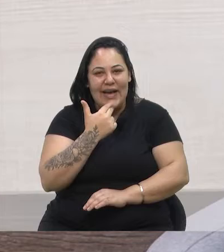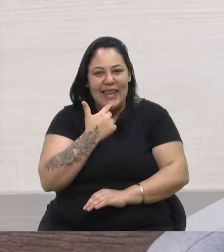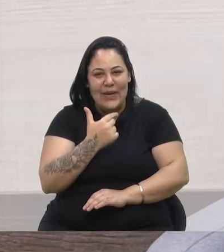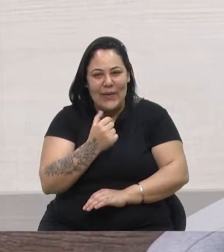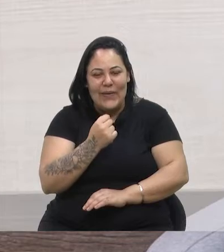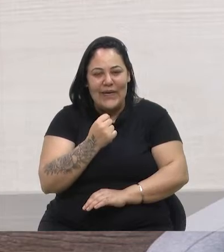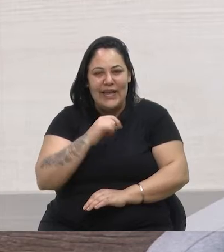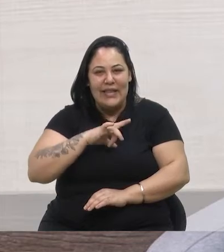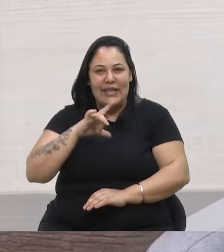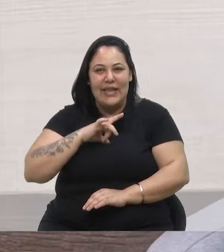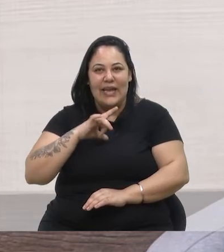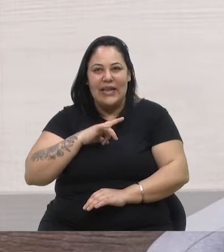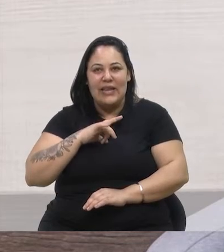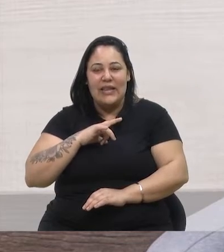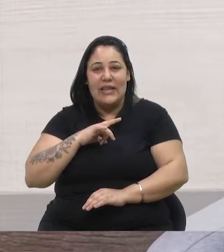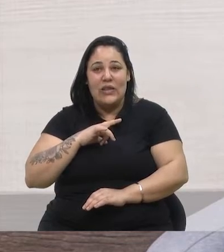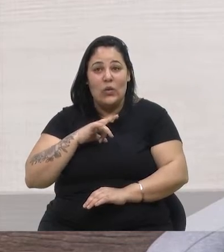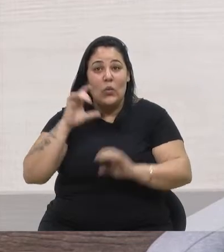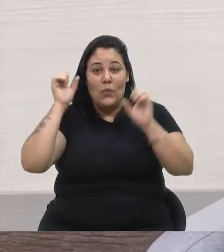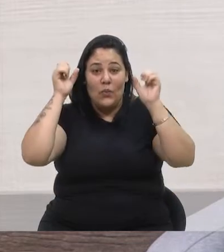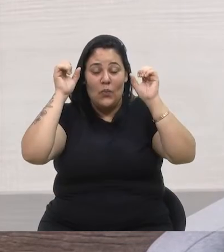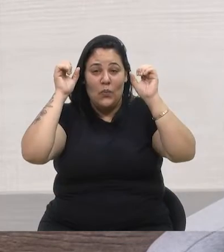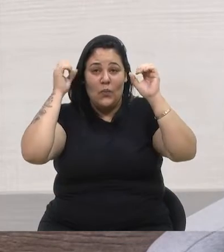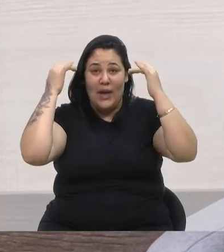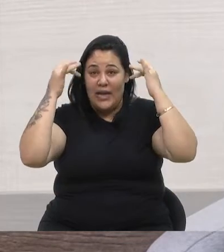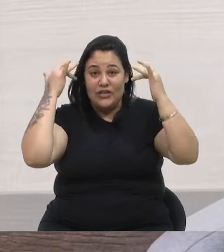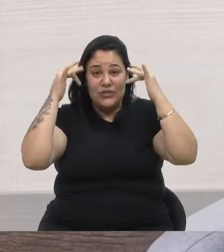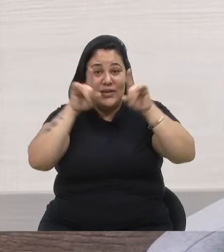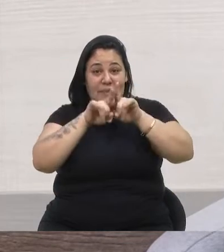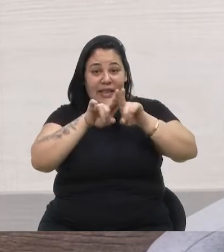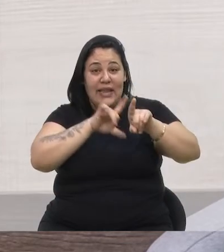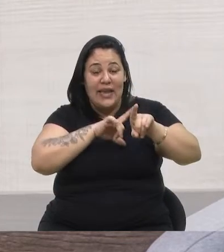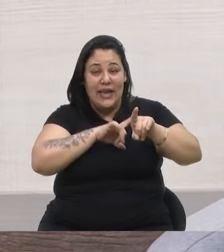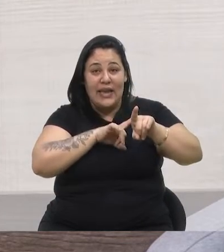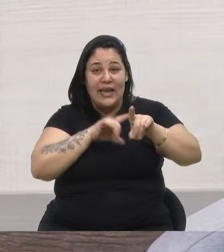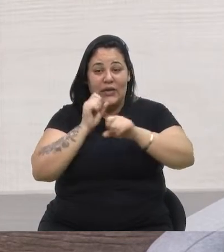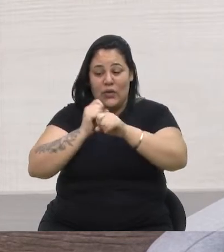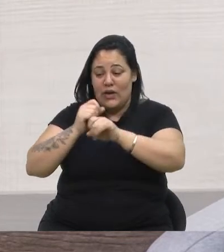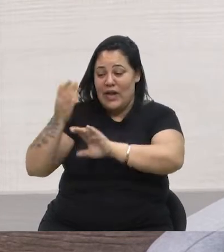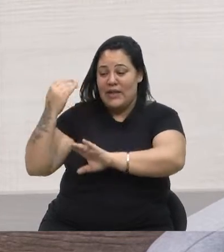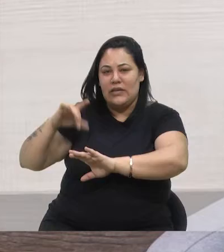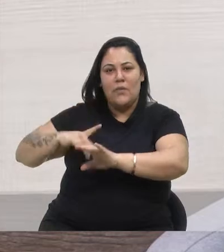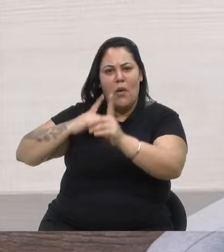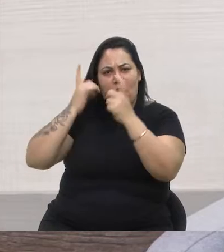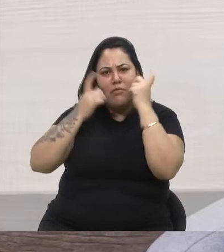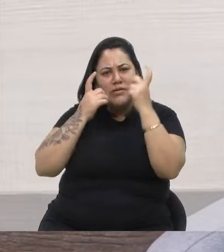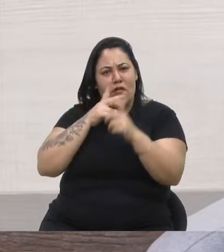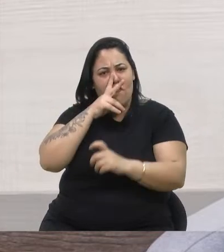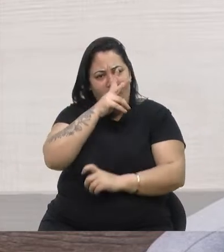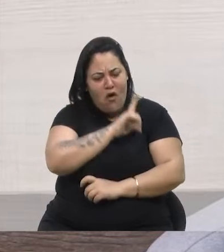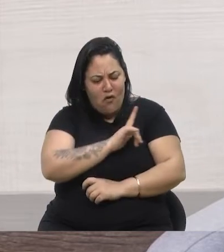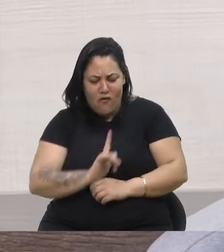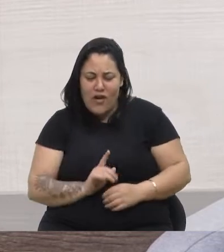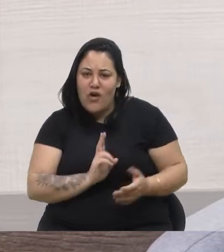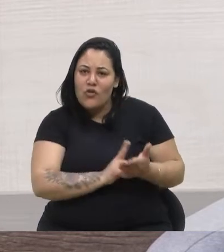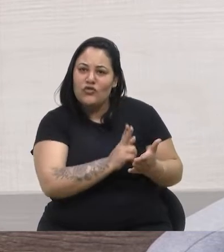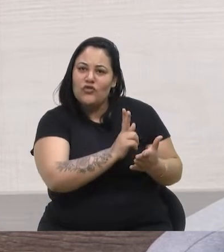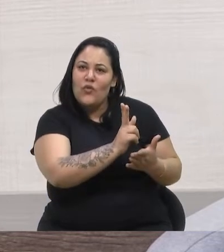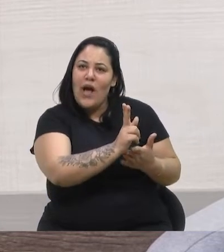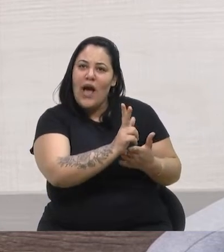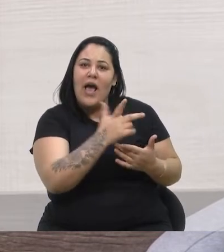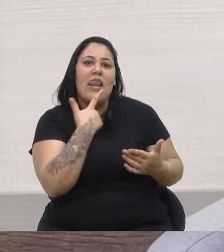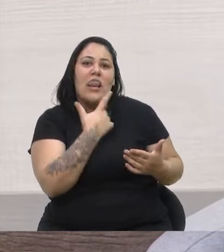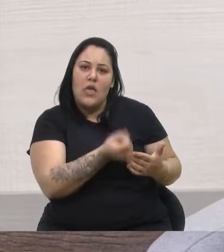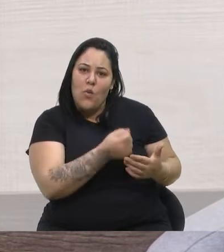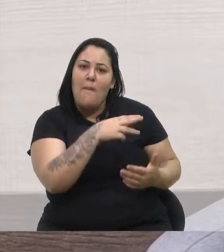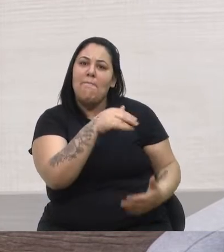falam hoje. E existe no México, ela está no México da Antiguidade, mas no México hoje existe uma preocupação muito forte do governo